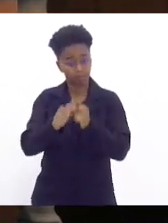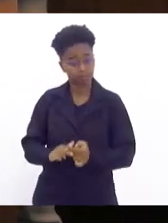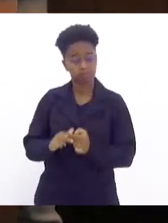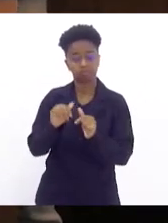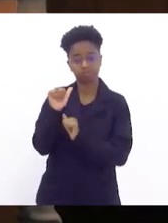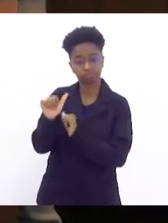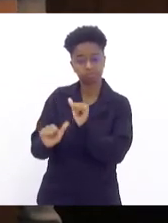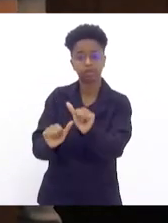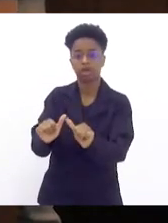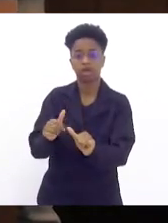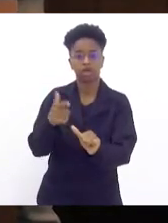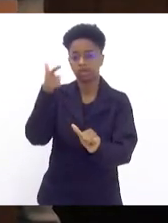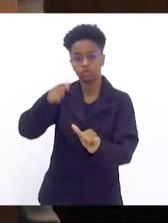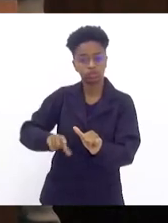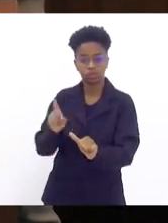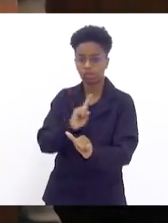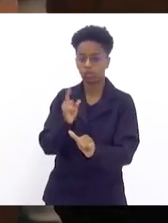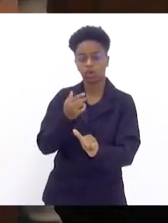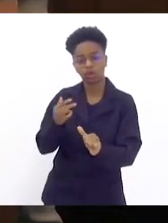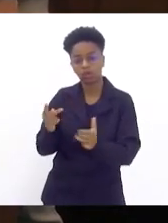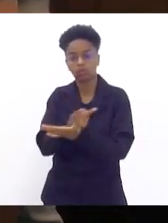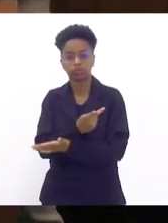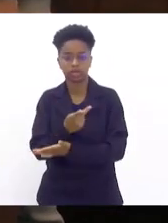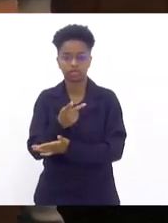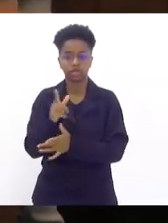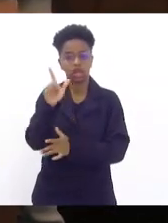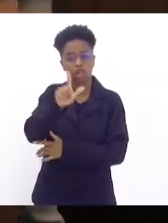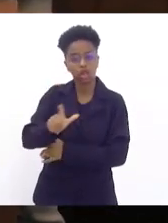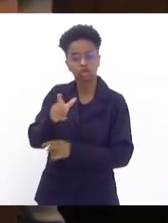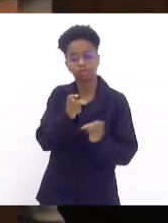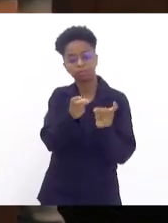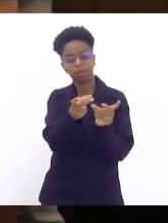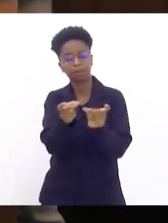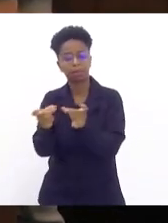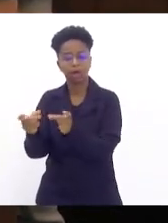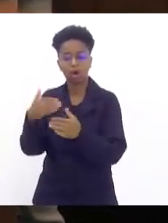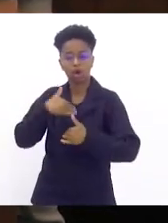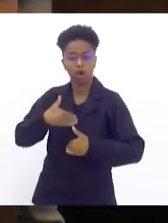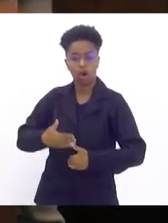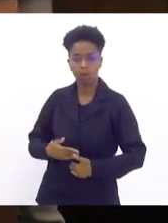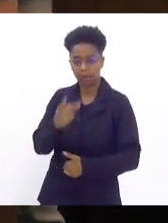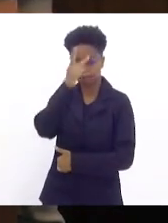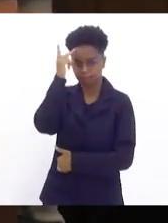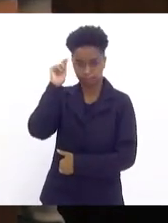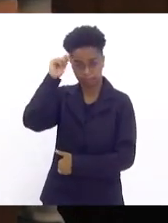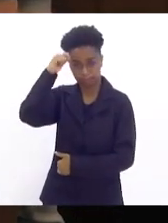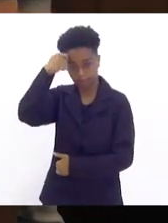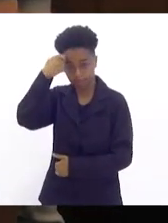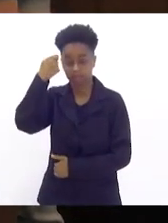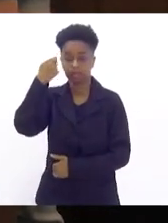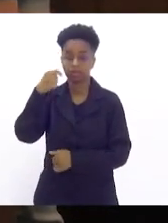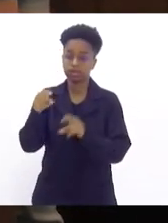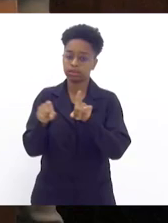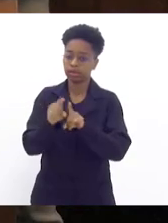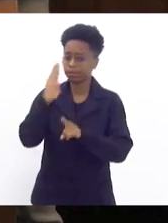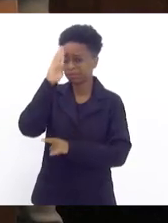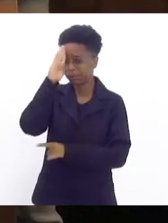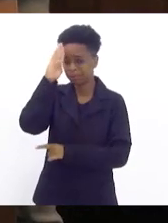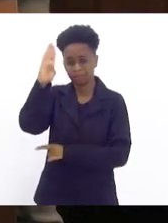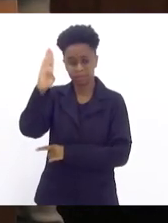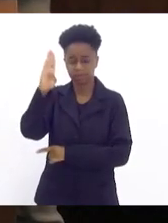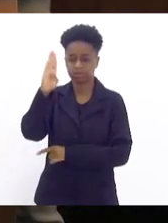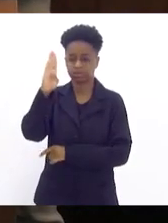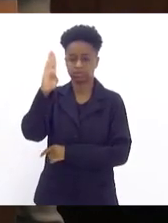e não repetição de uma lógica de mercantilização dos corpos de pessoas pretas e especial